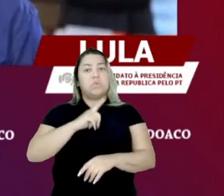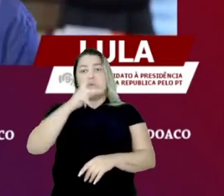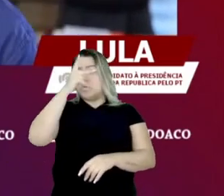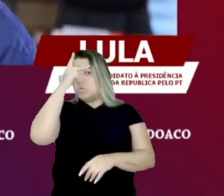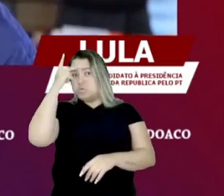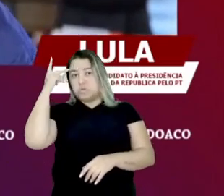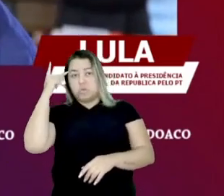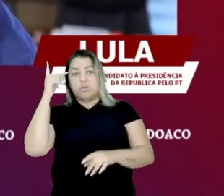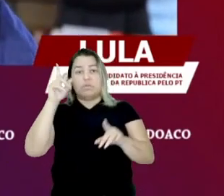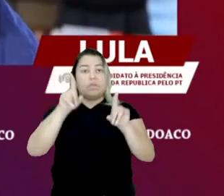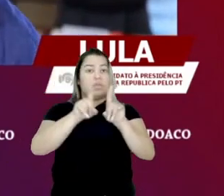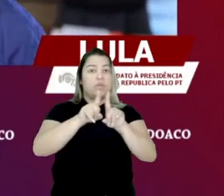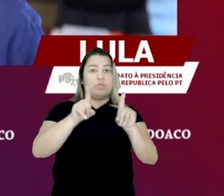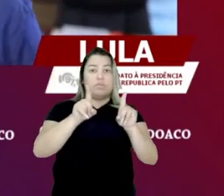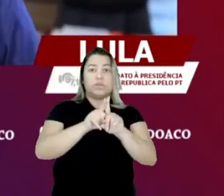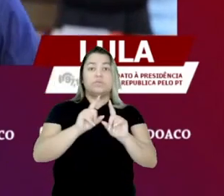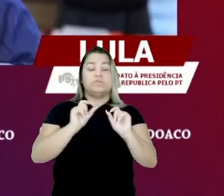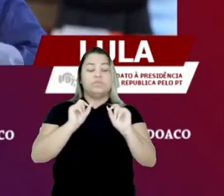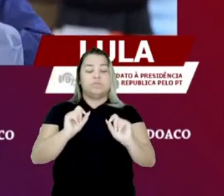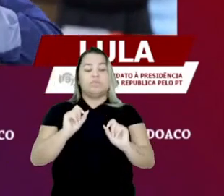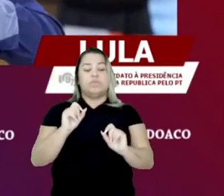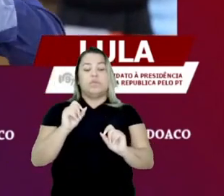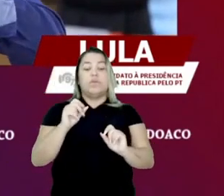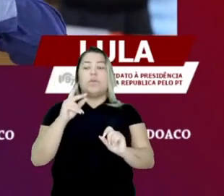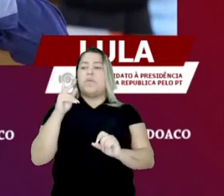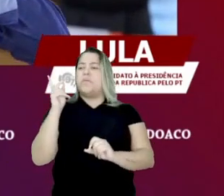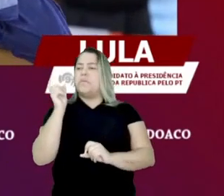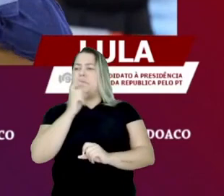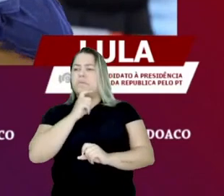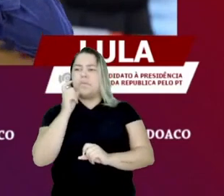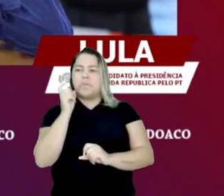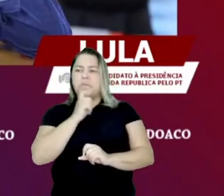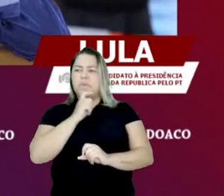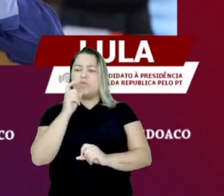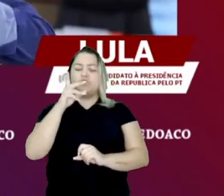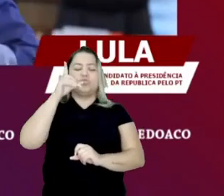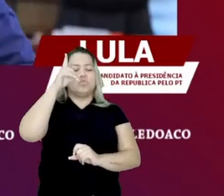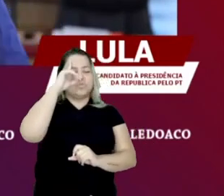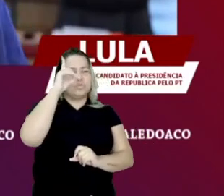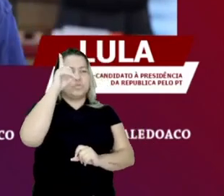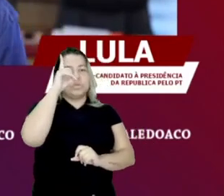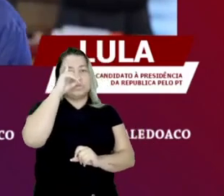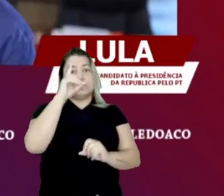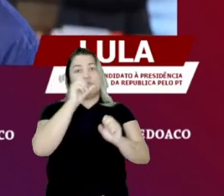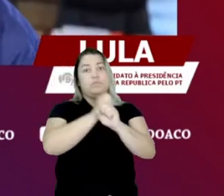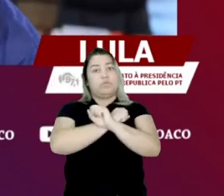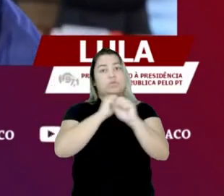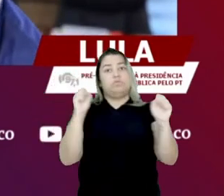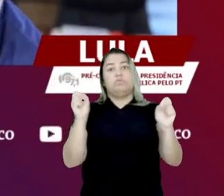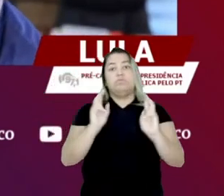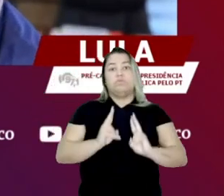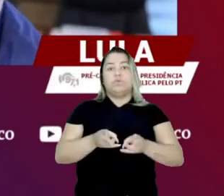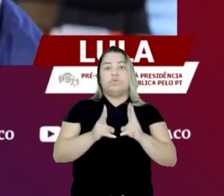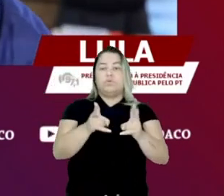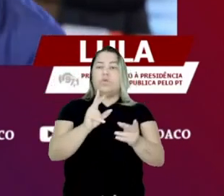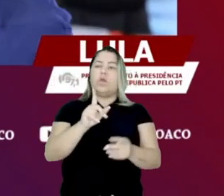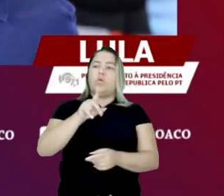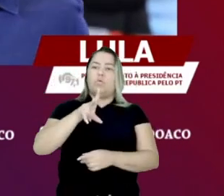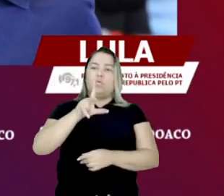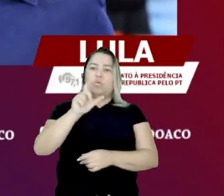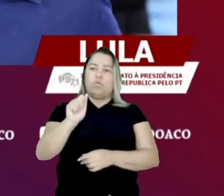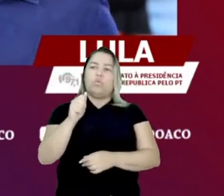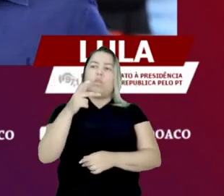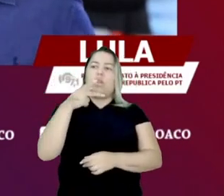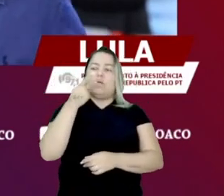um pouquinho do Vale do Aço, mandando um abraço também pro ex-deputado federal Ivo José. Ô Lula, BR-381, na